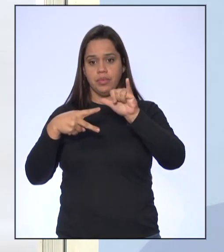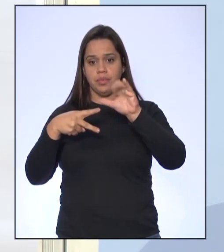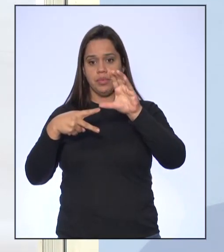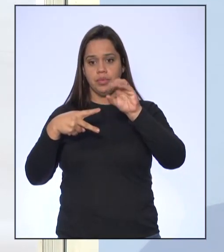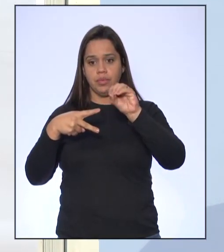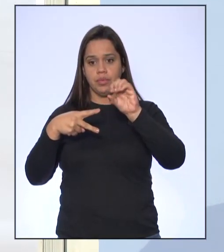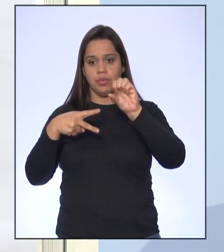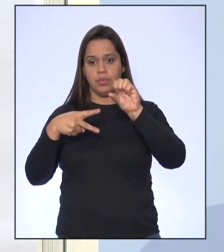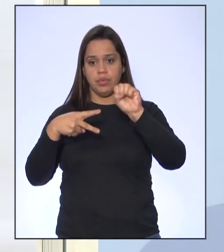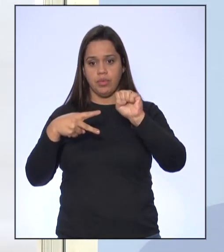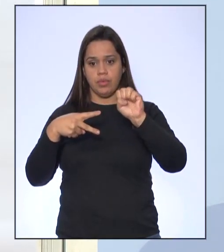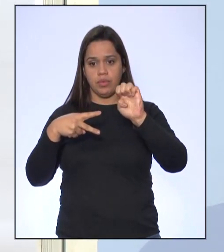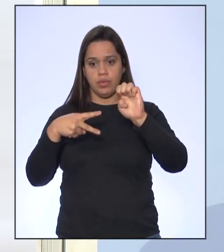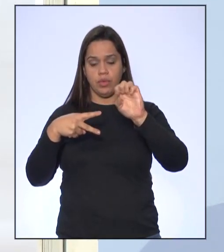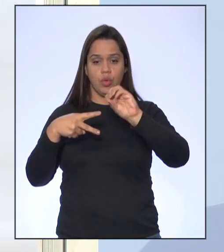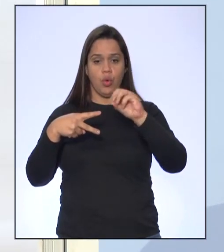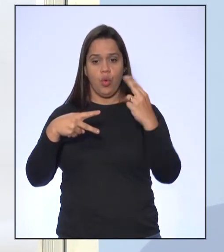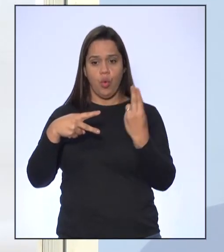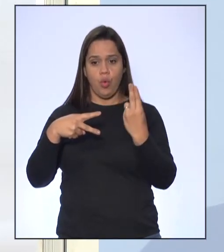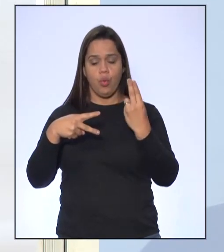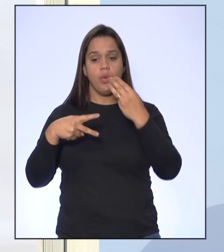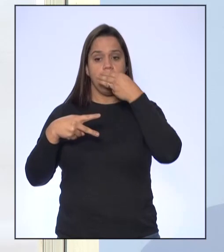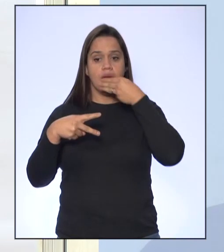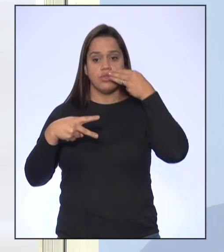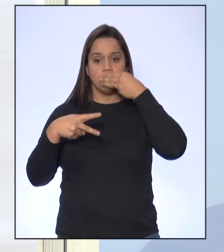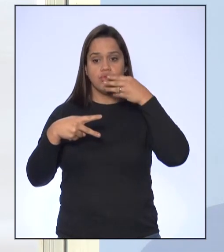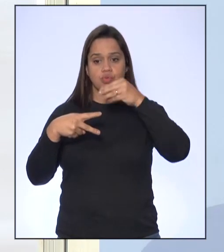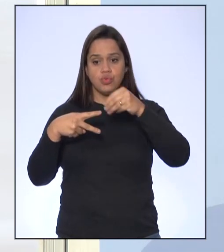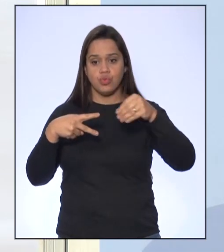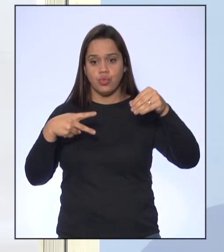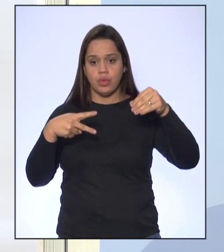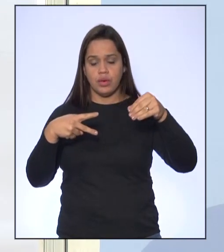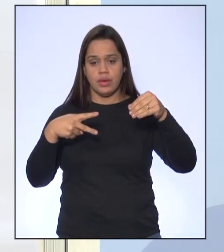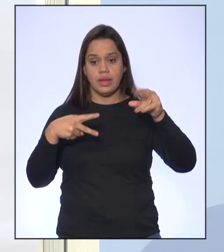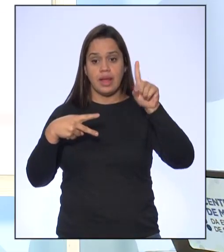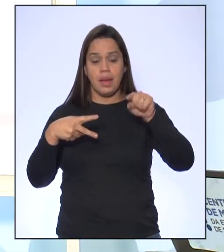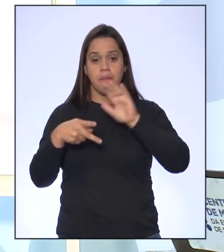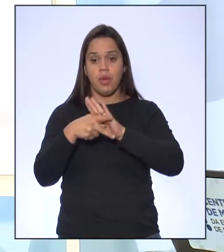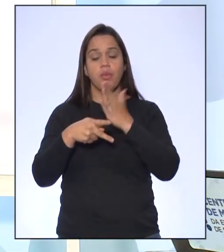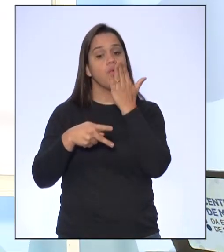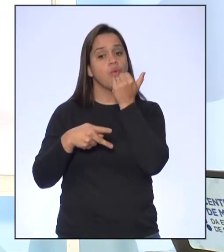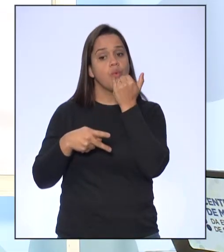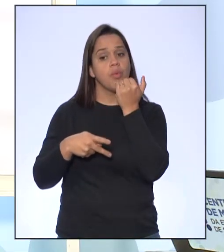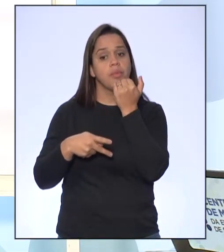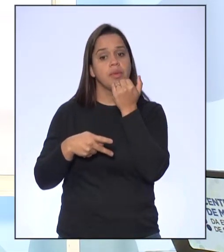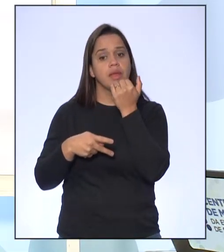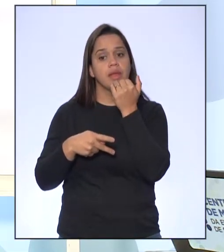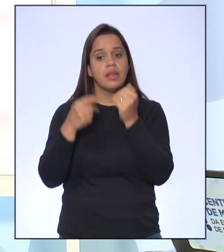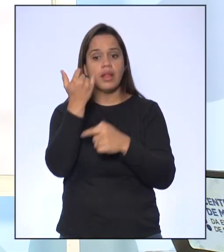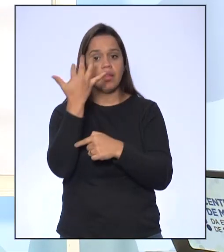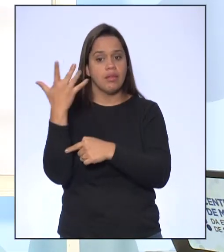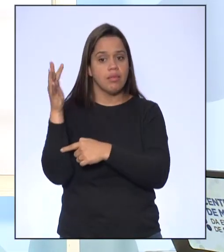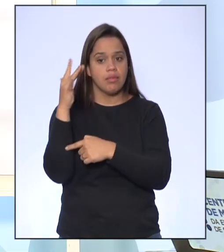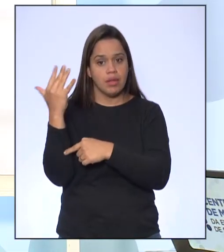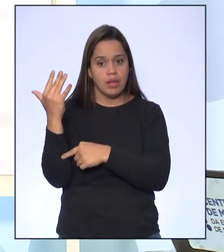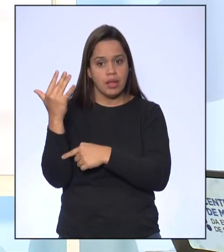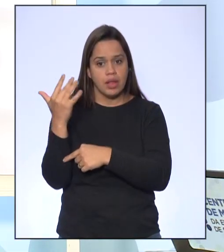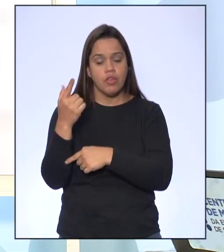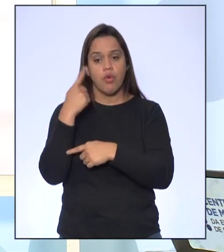chamar glicose, carboidrato, açúcar, o alimento da planta. Eu vou até colocar grandão aqui para